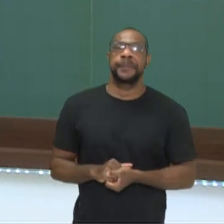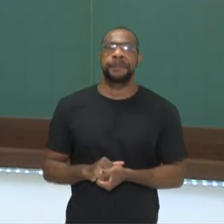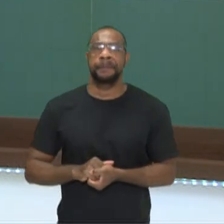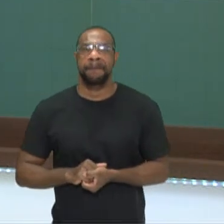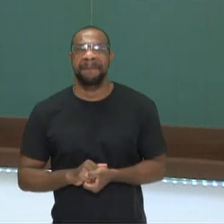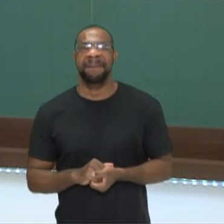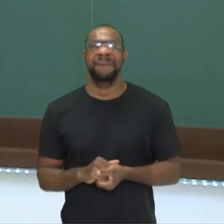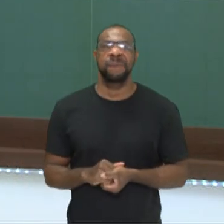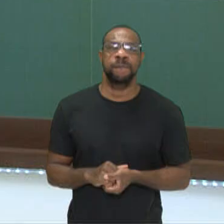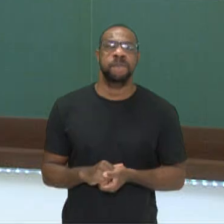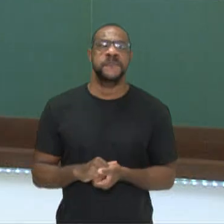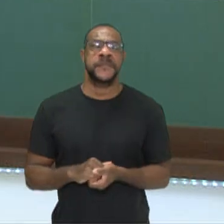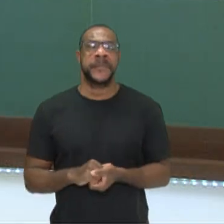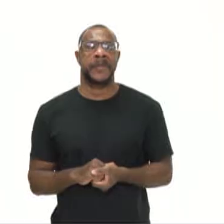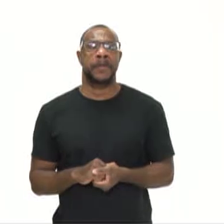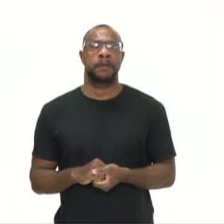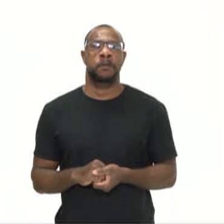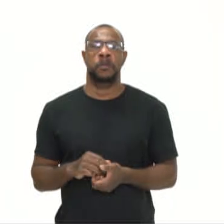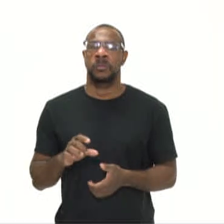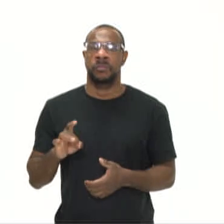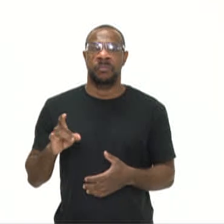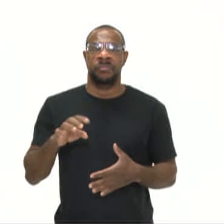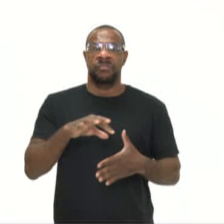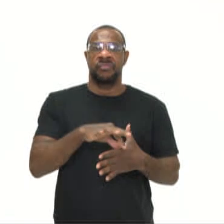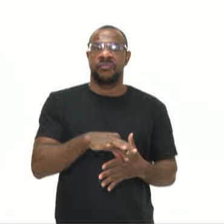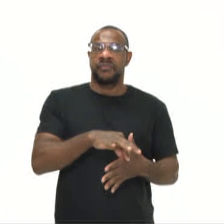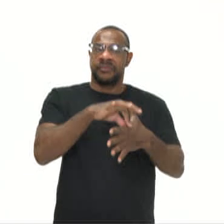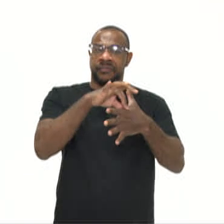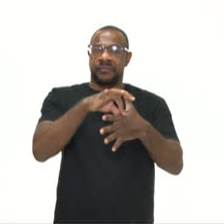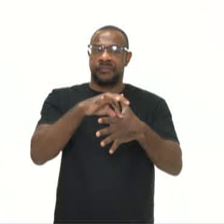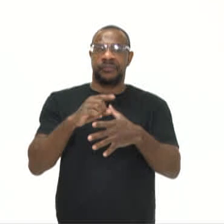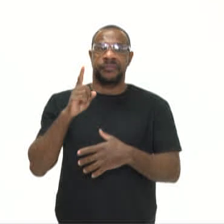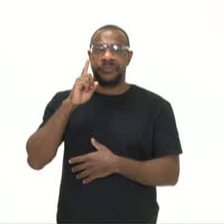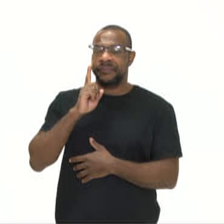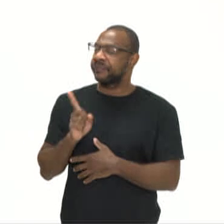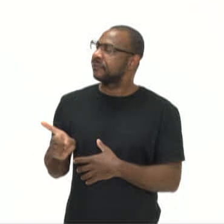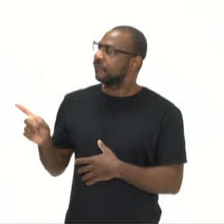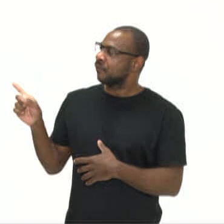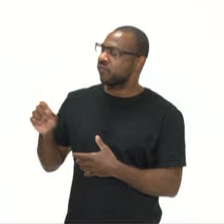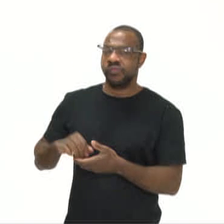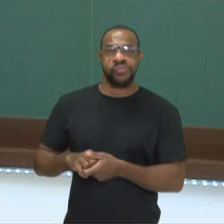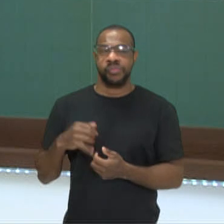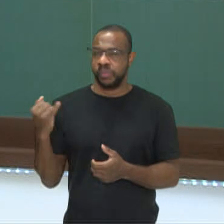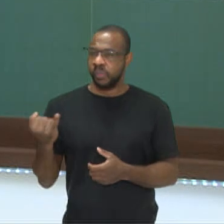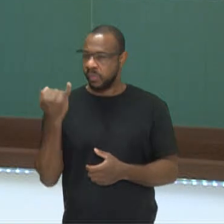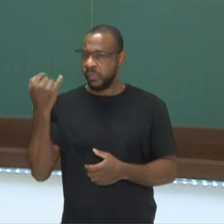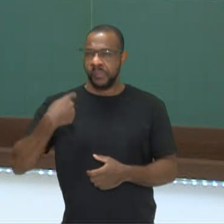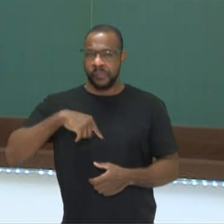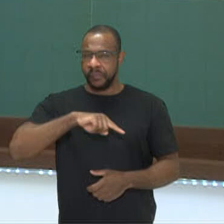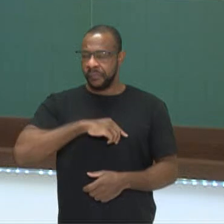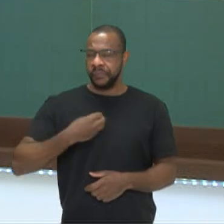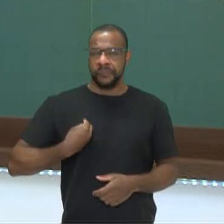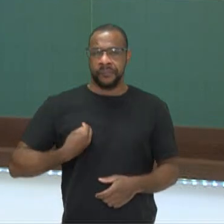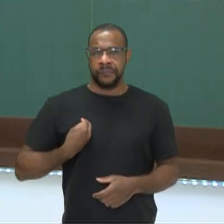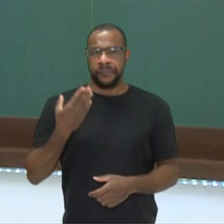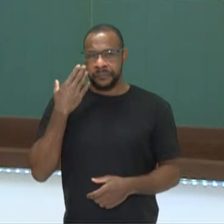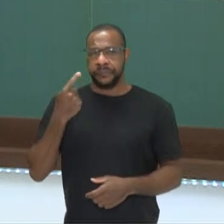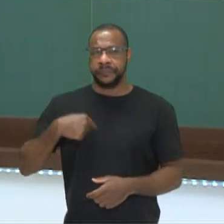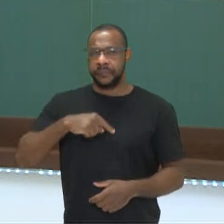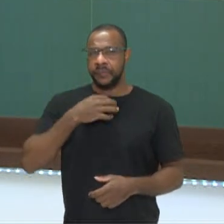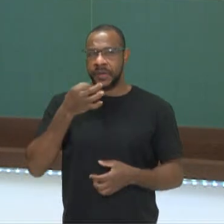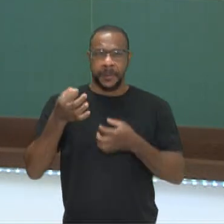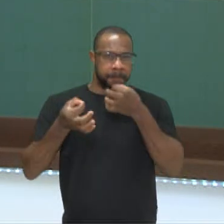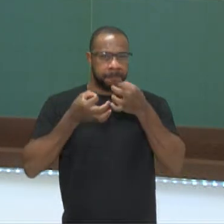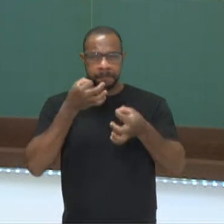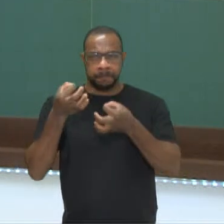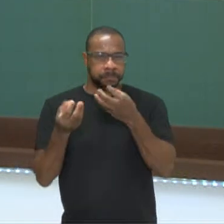religião. Bom, cabe às lideranças aqui meio que já... importante na nossa atividade era você argumentar, você criar